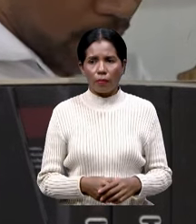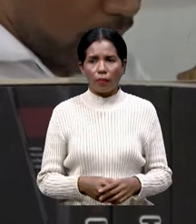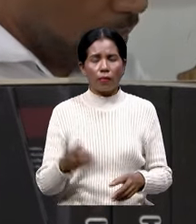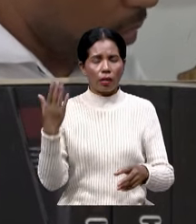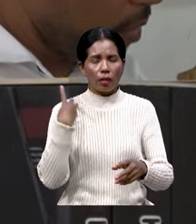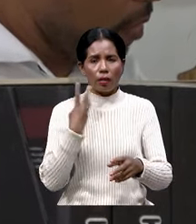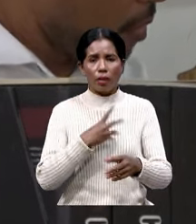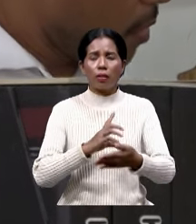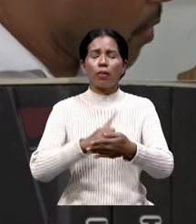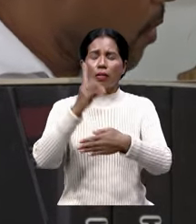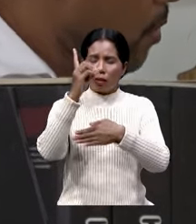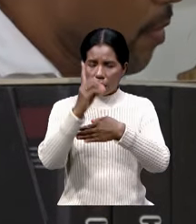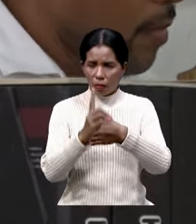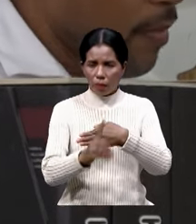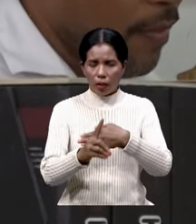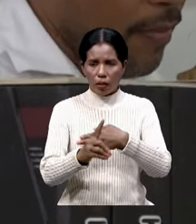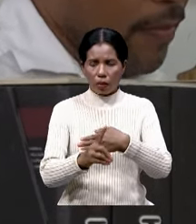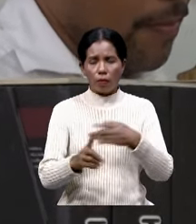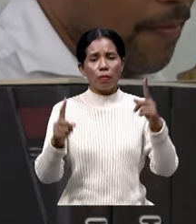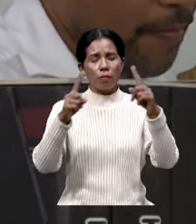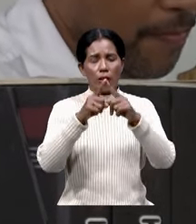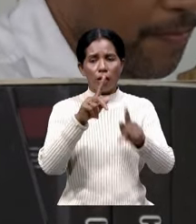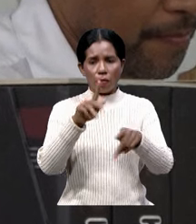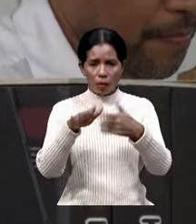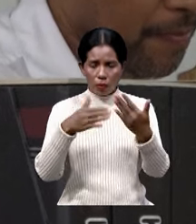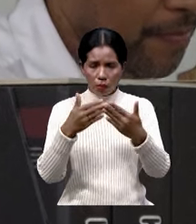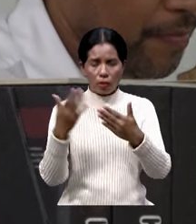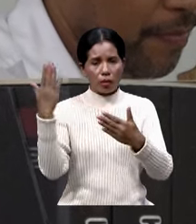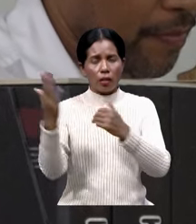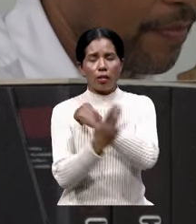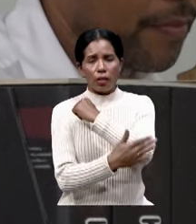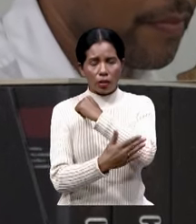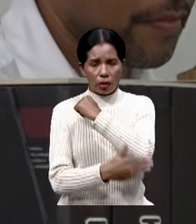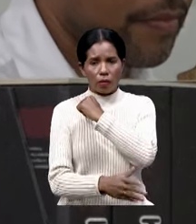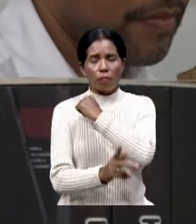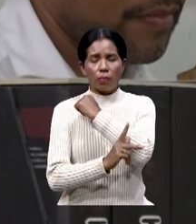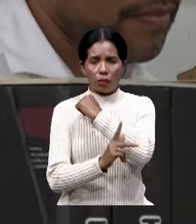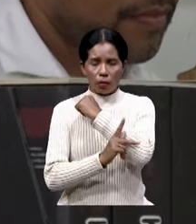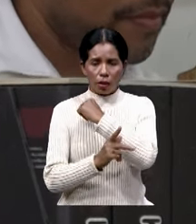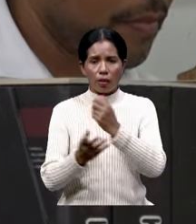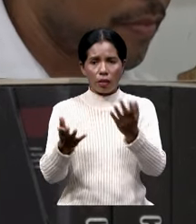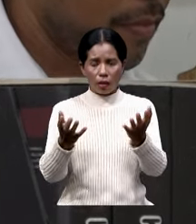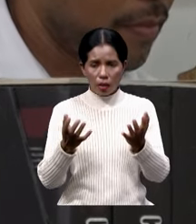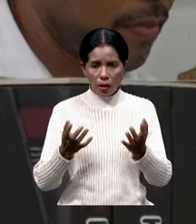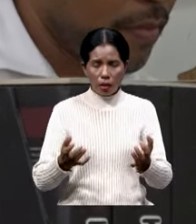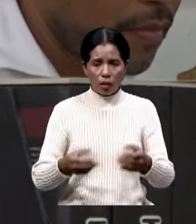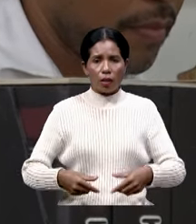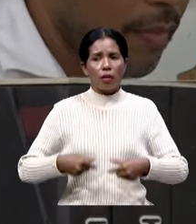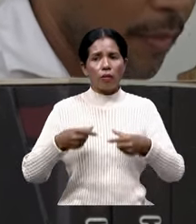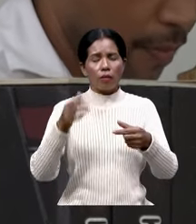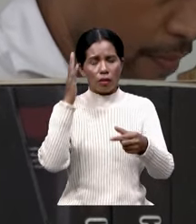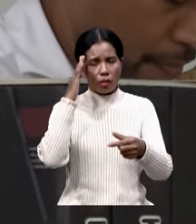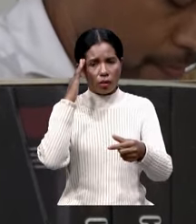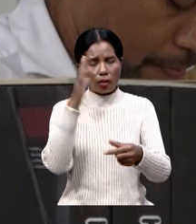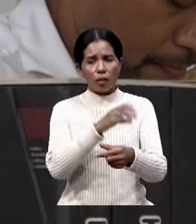fator desenvolvimento é um fator que tem avanços e retrocessos mas a ideia de que o sol